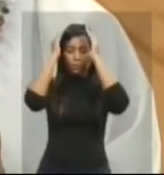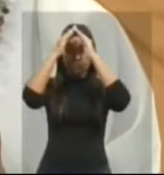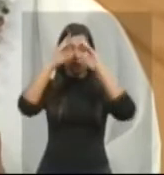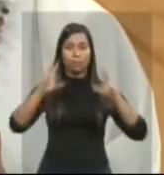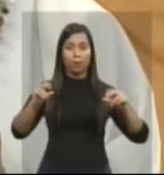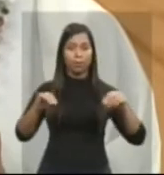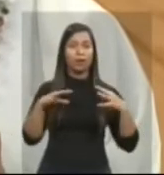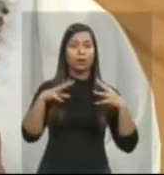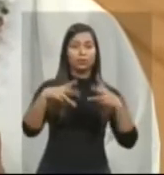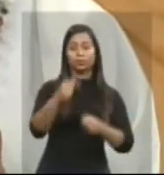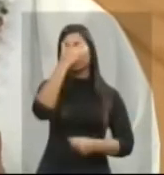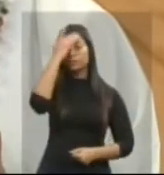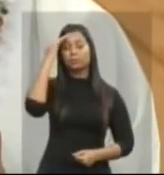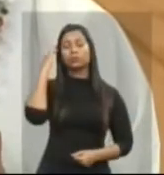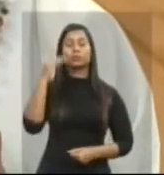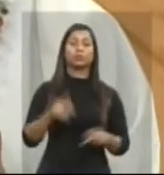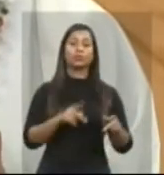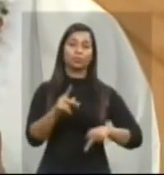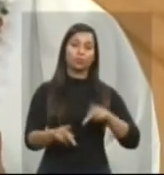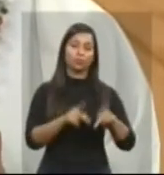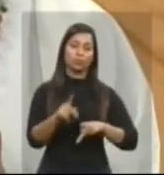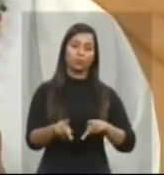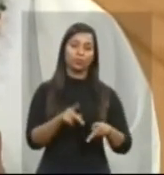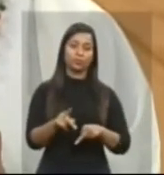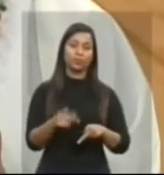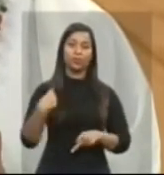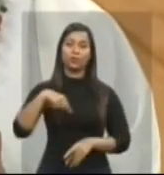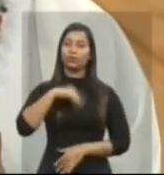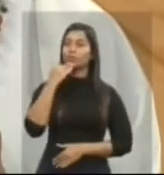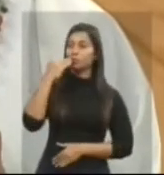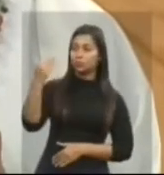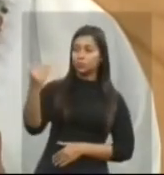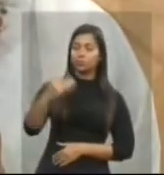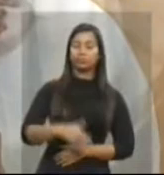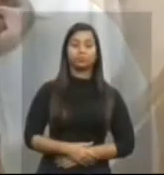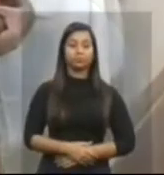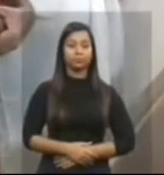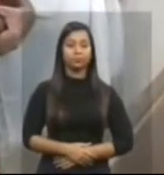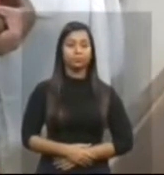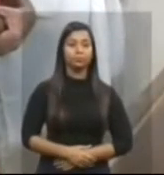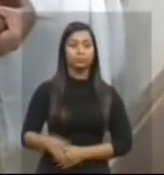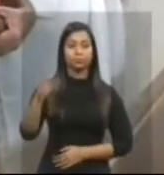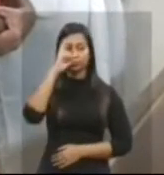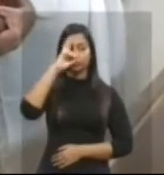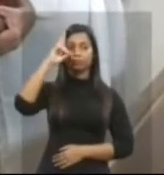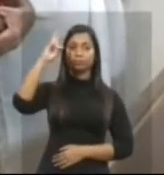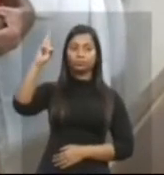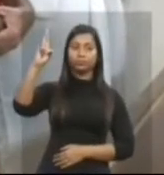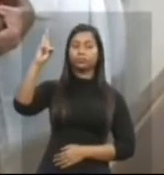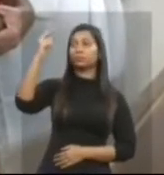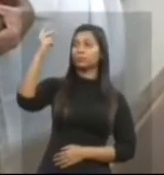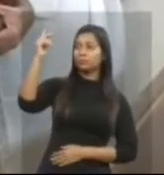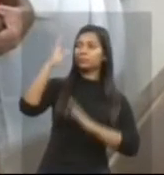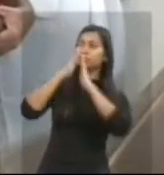e todos os ministros do vosso povo. Vos pedimos. Favorecei, Senhor,